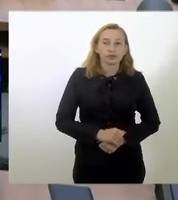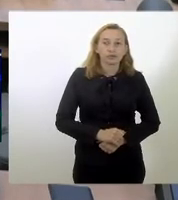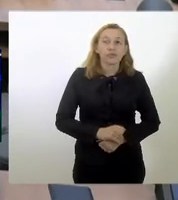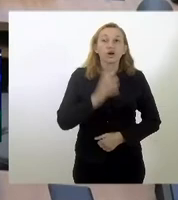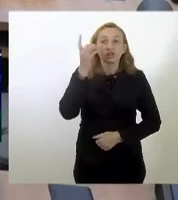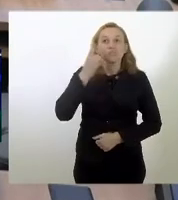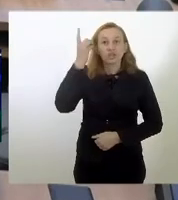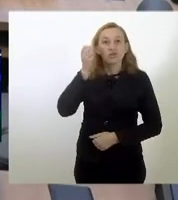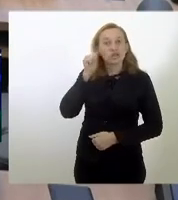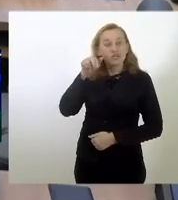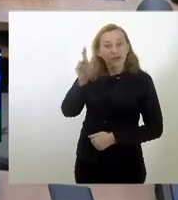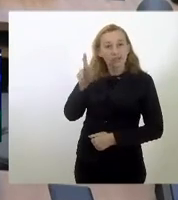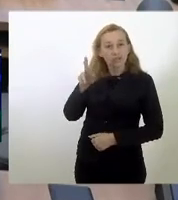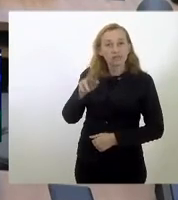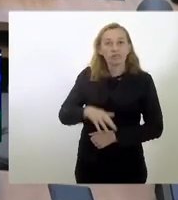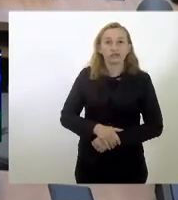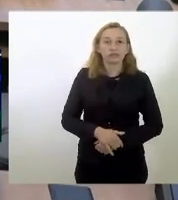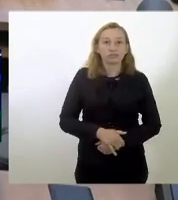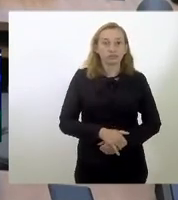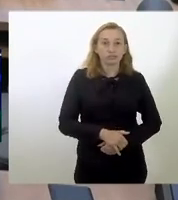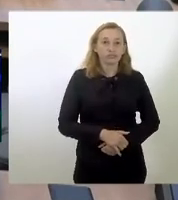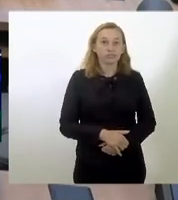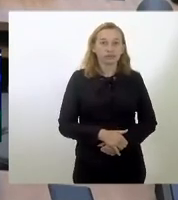Deputado Rosenberg.